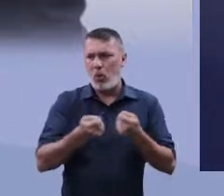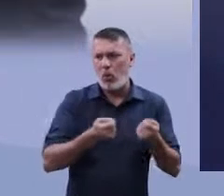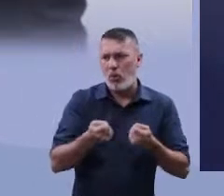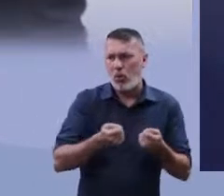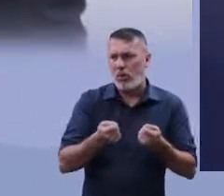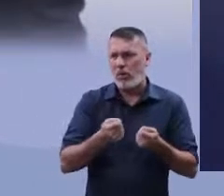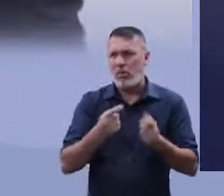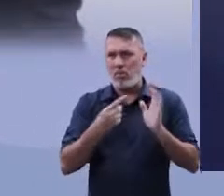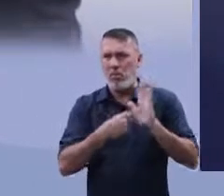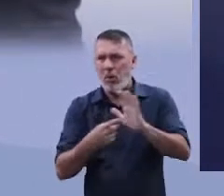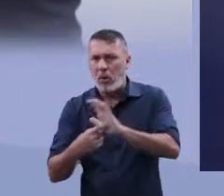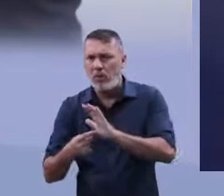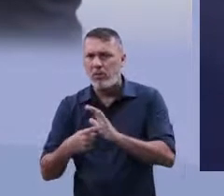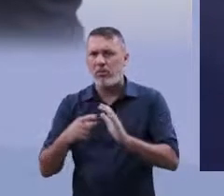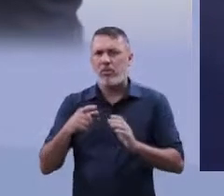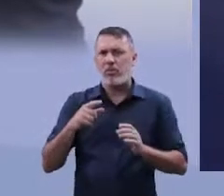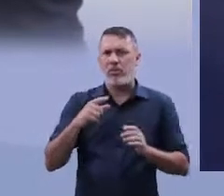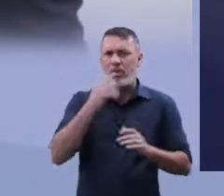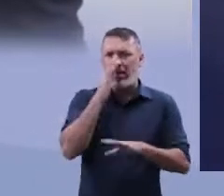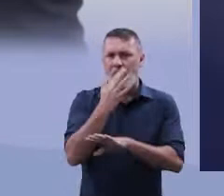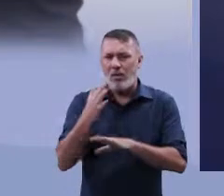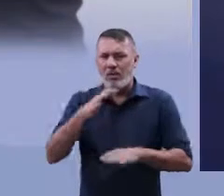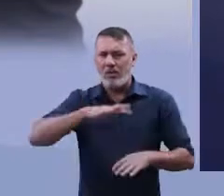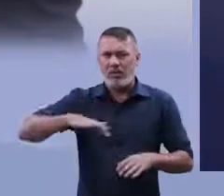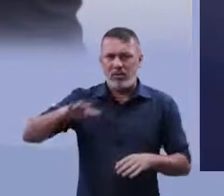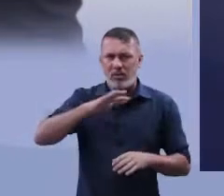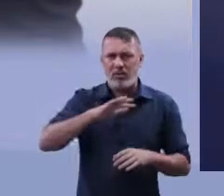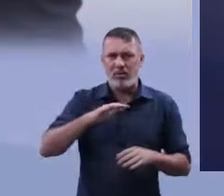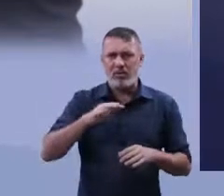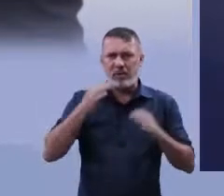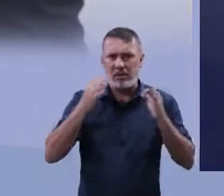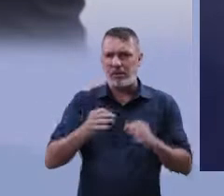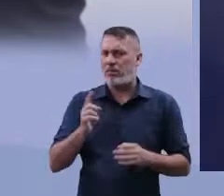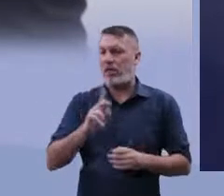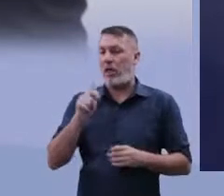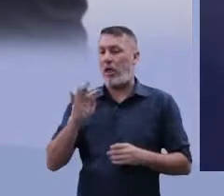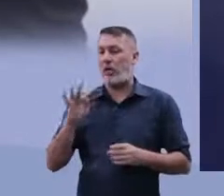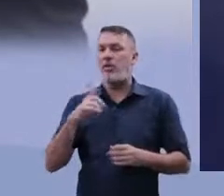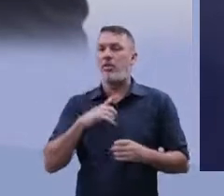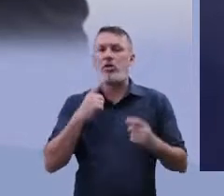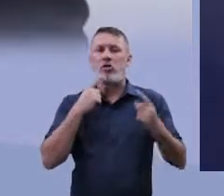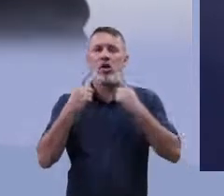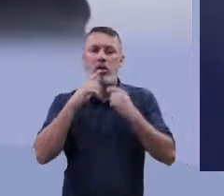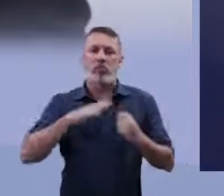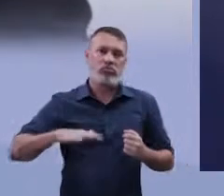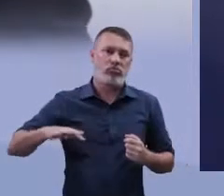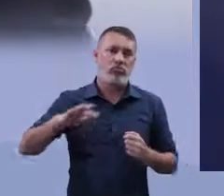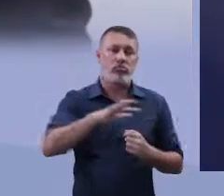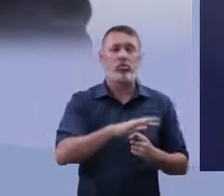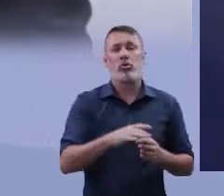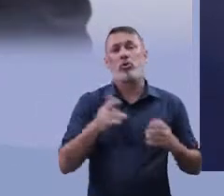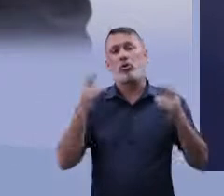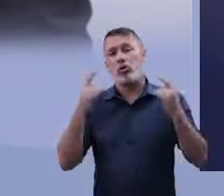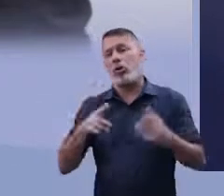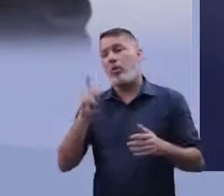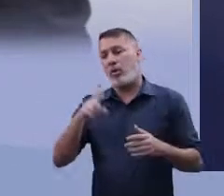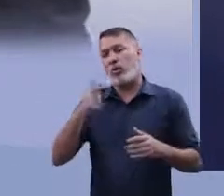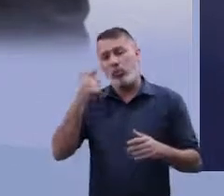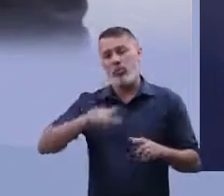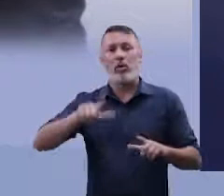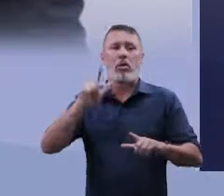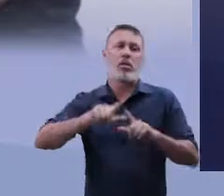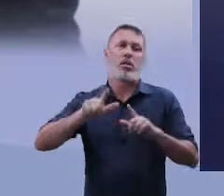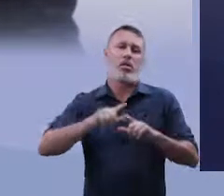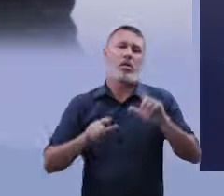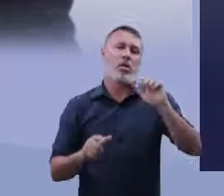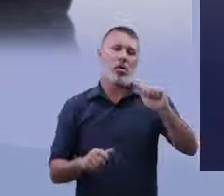acabei de falar, ele vai fazer as duas questões dialogarem. Então, sobra para a gente aí mais